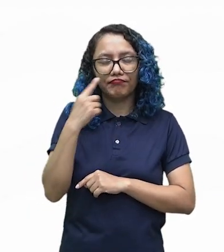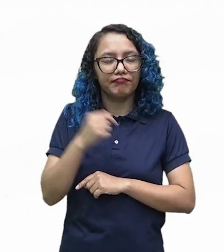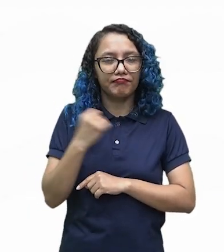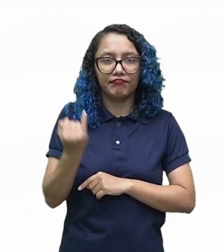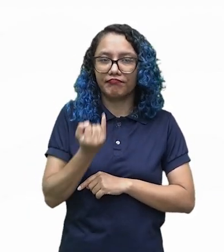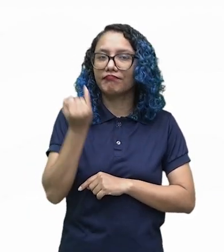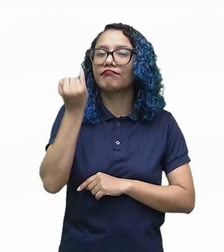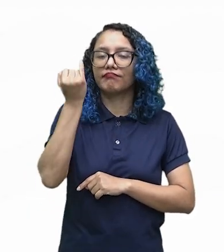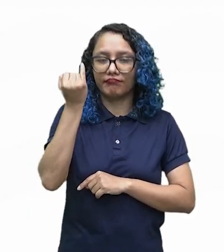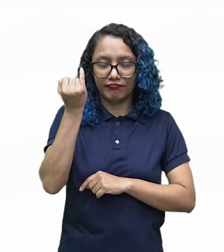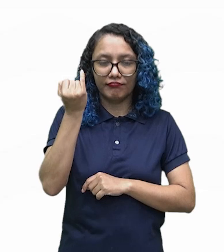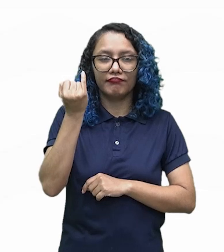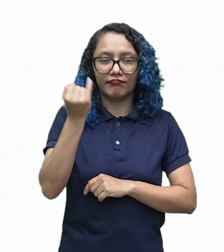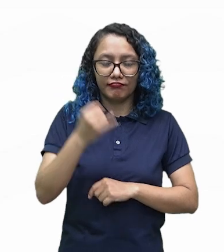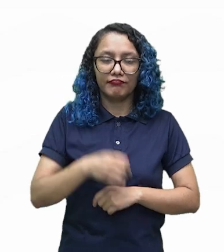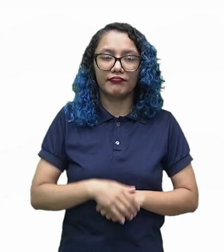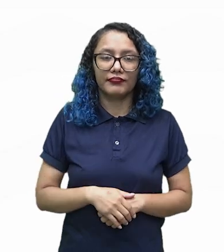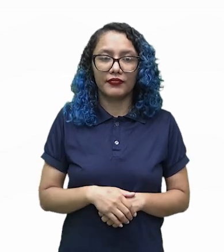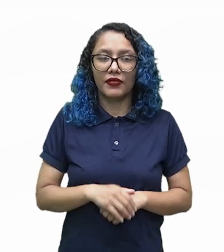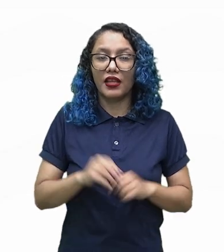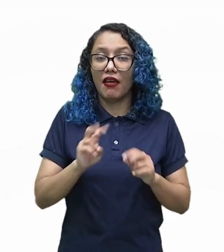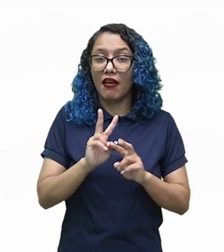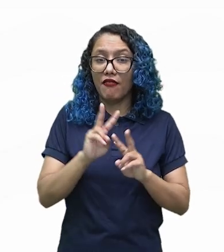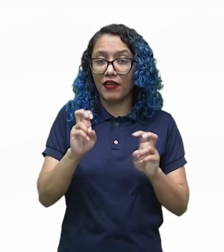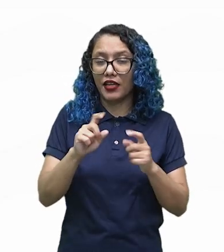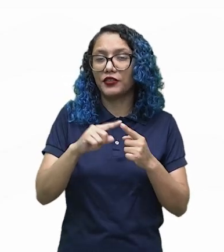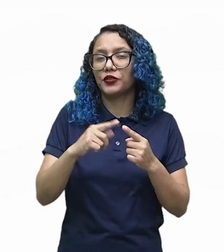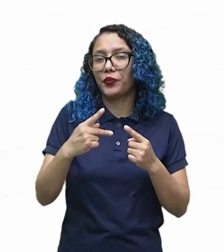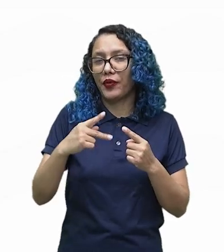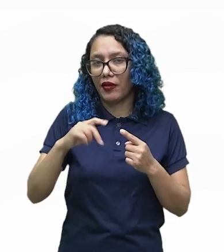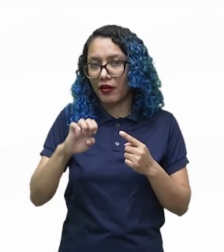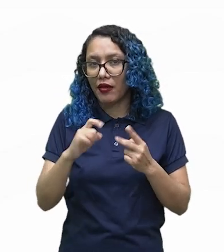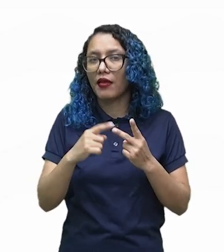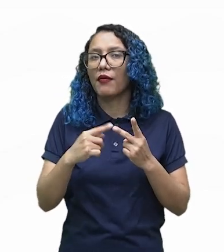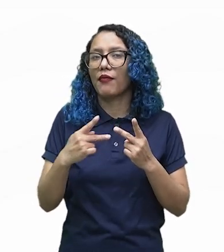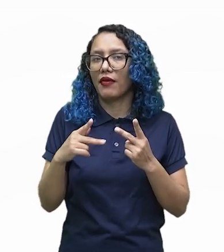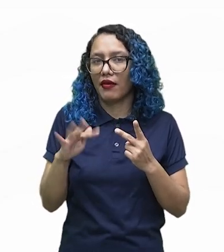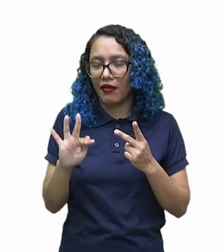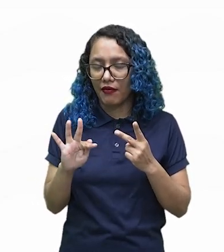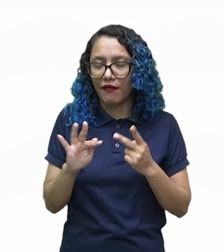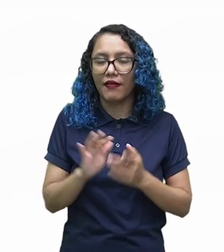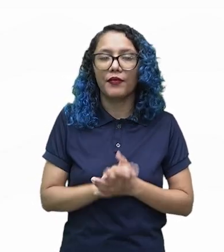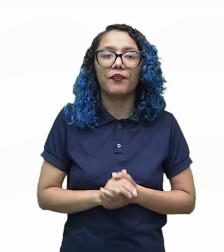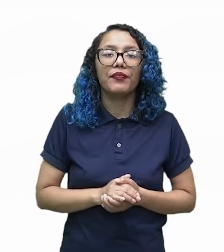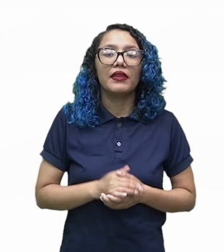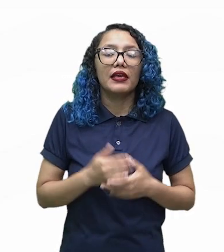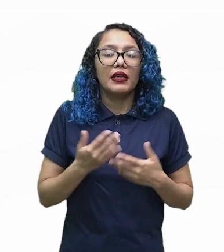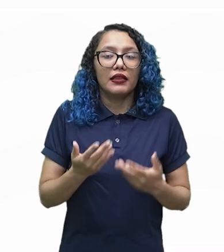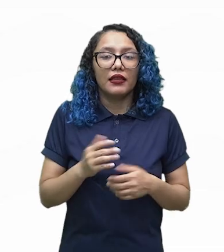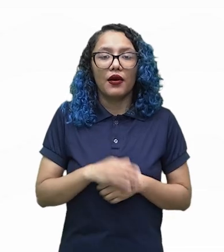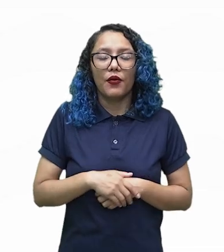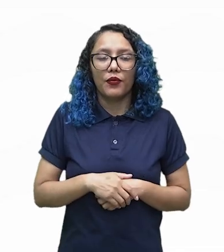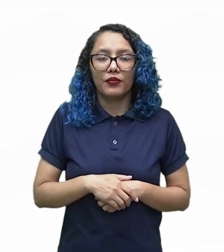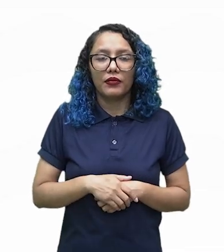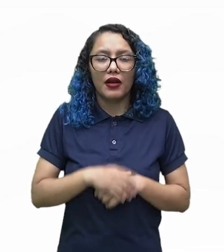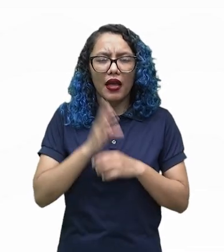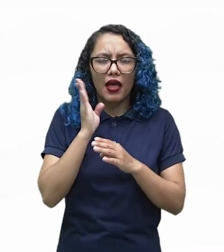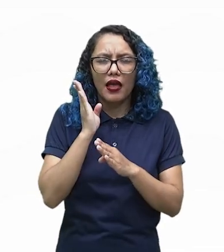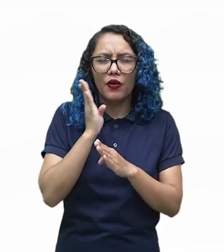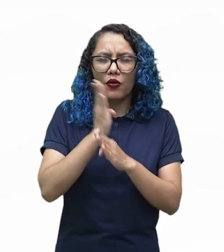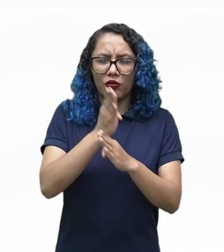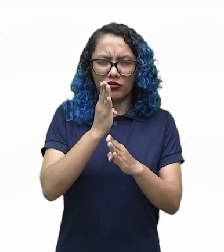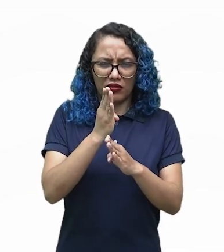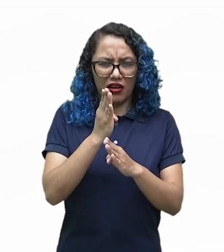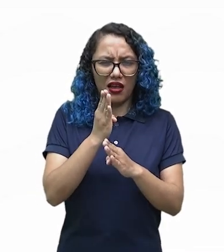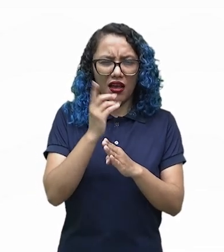bem importantes, tá, gente? Quando se trata de pontos de fusão e ebulição. A gente não precisa se preocupar em determinar pontos de fusão e